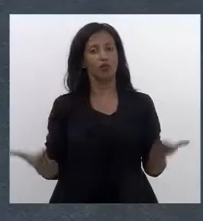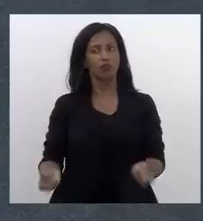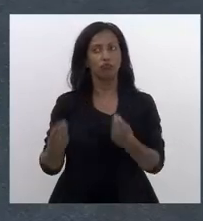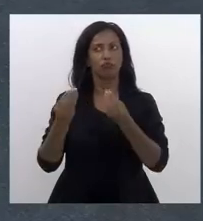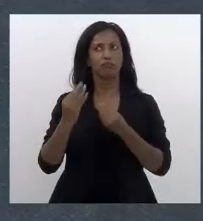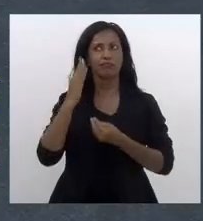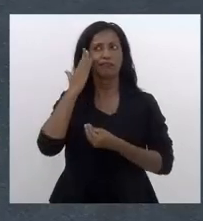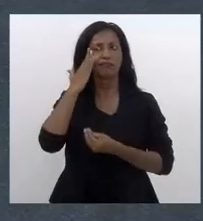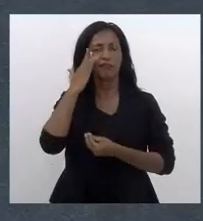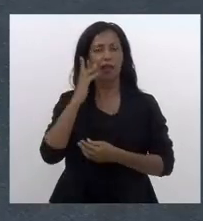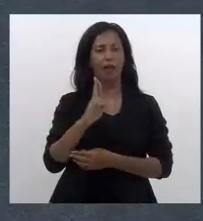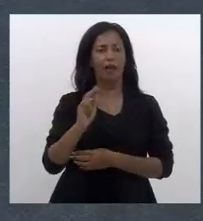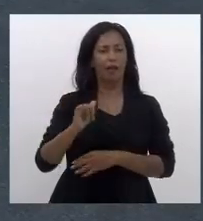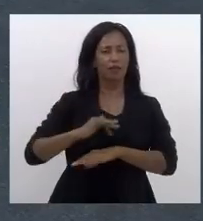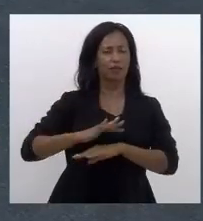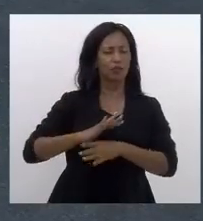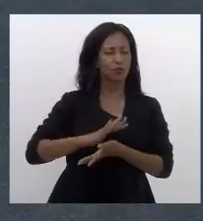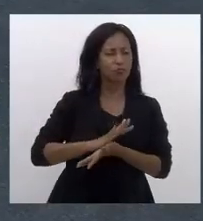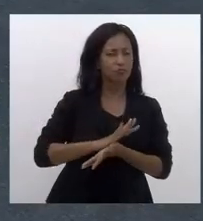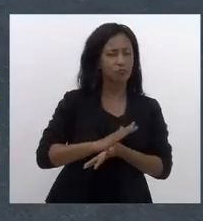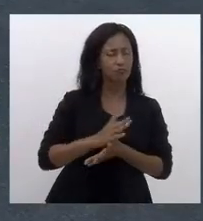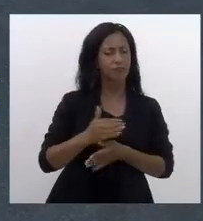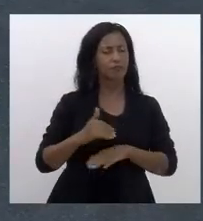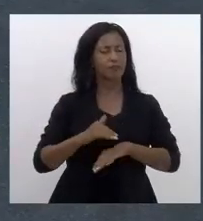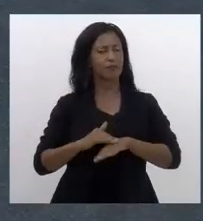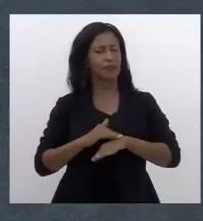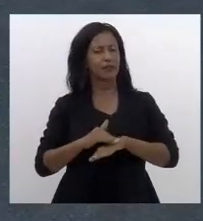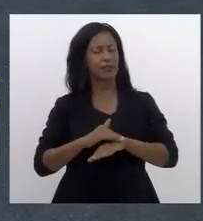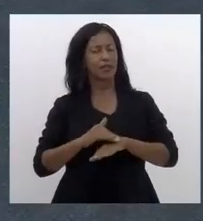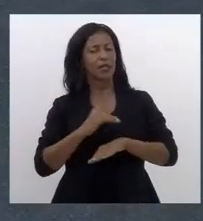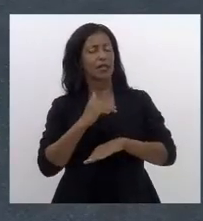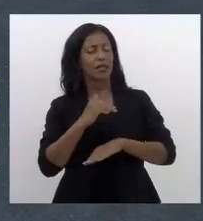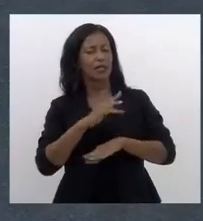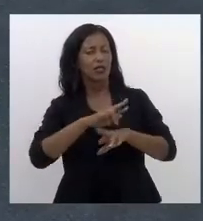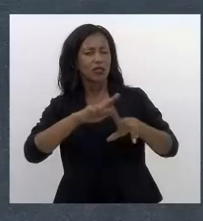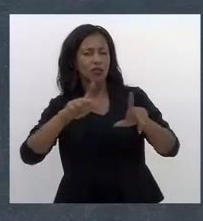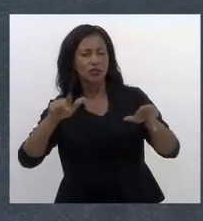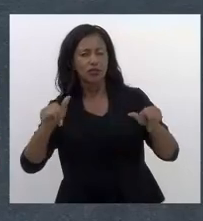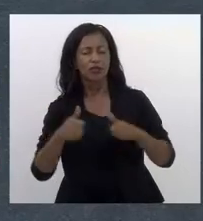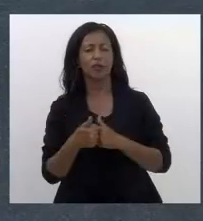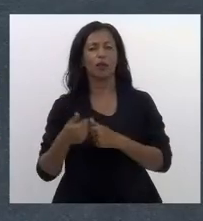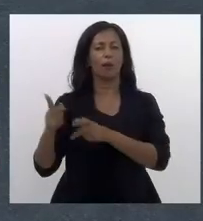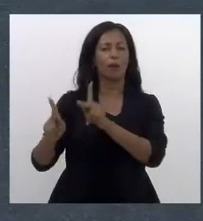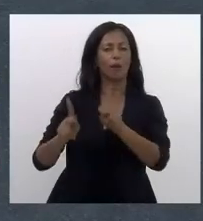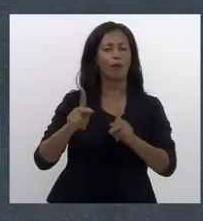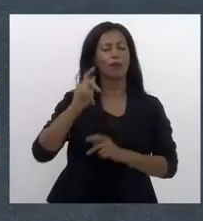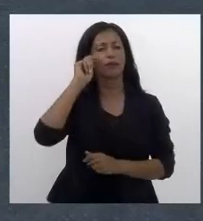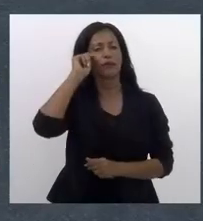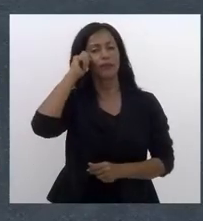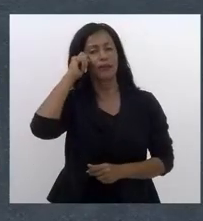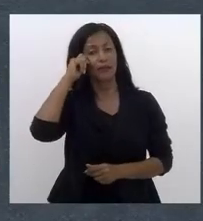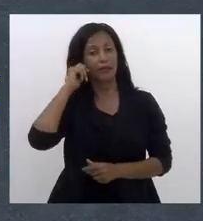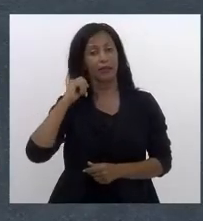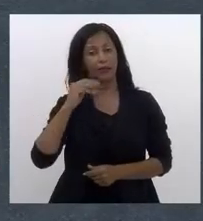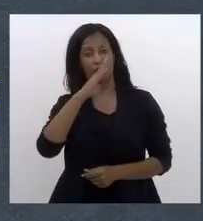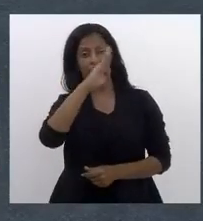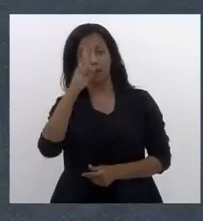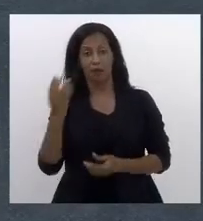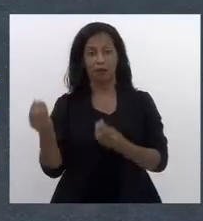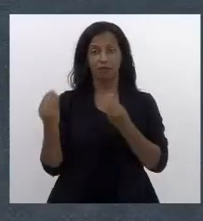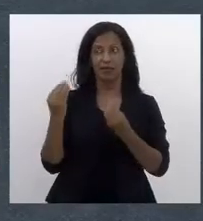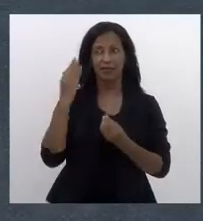entendendo o racismo como determinante em diversas situações de violação da população negra no Brasil,